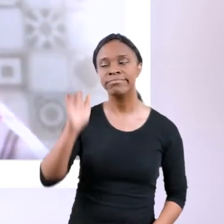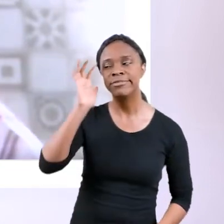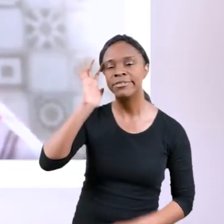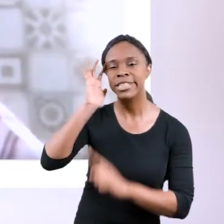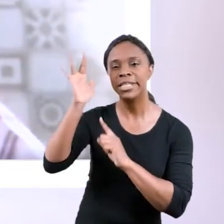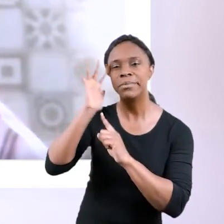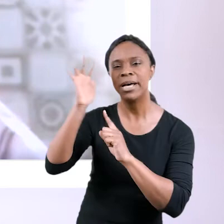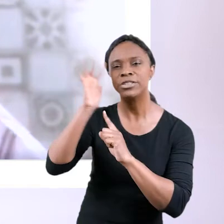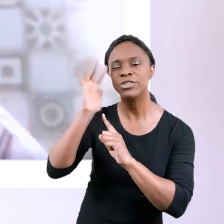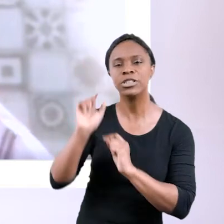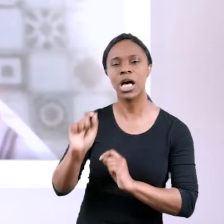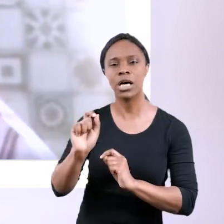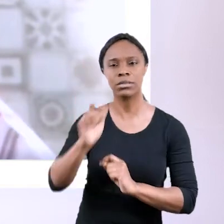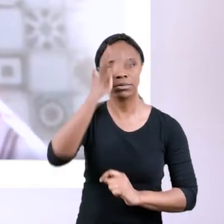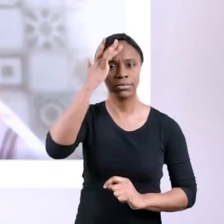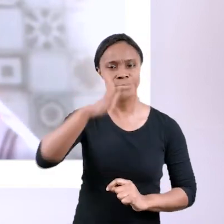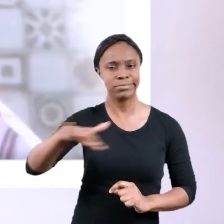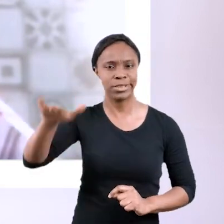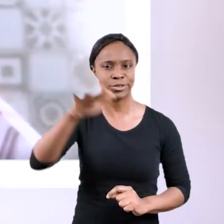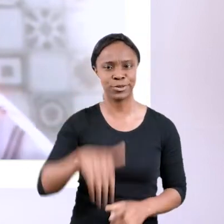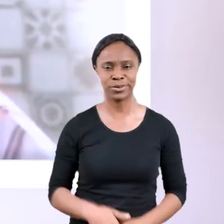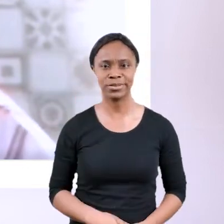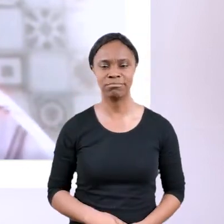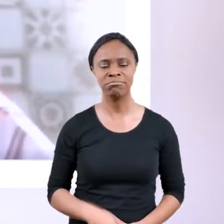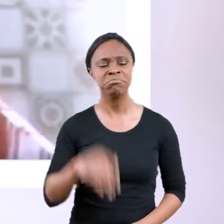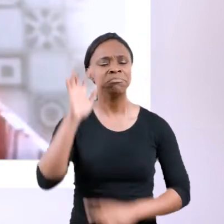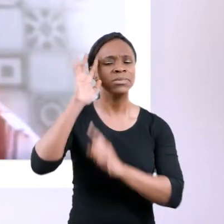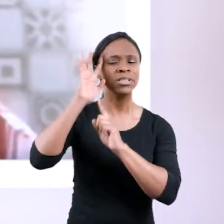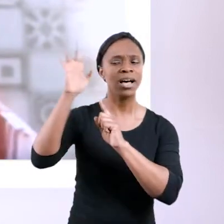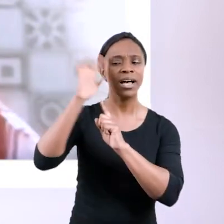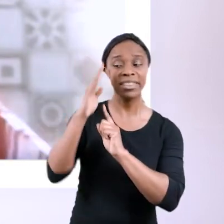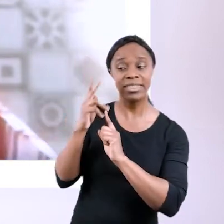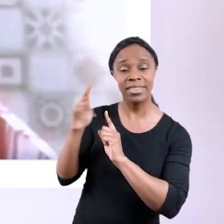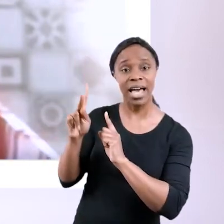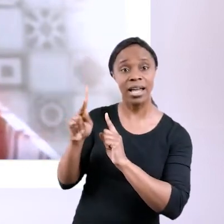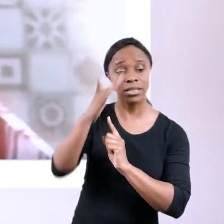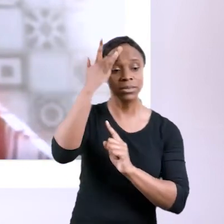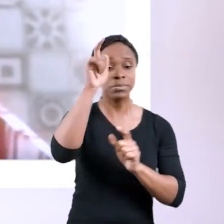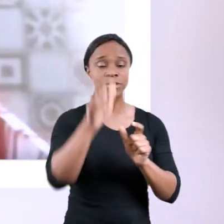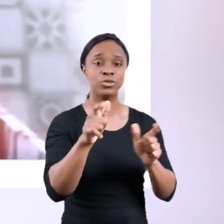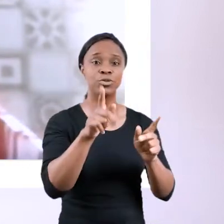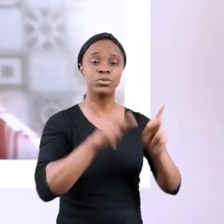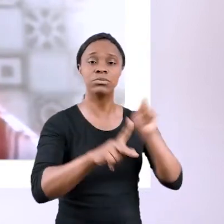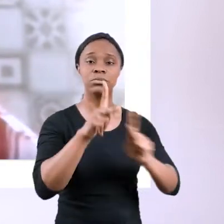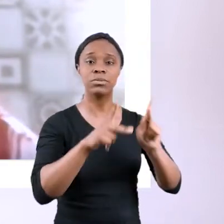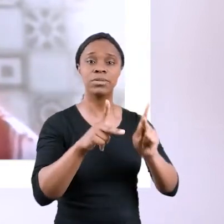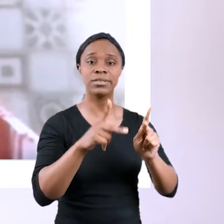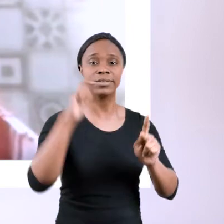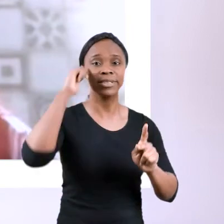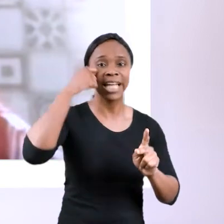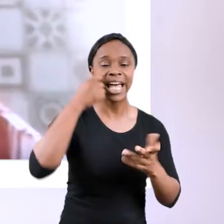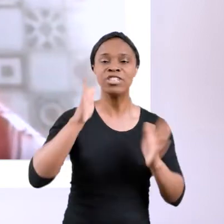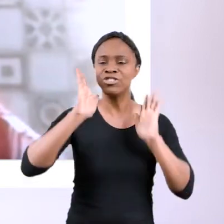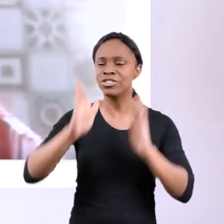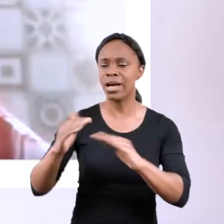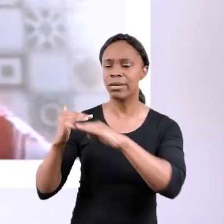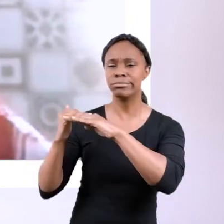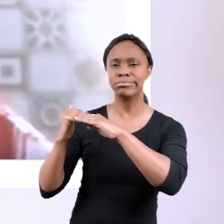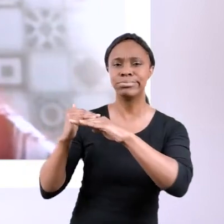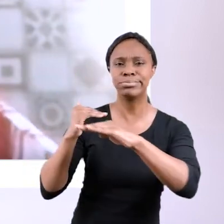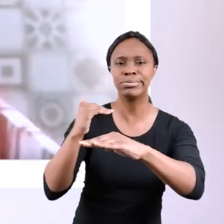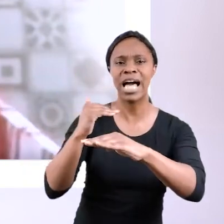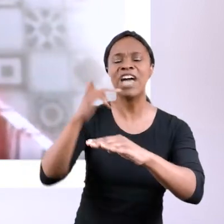imaginário das pessoas sobre as pessoas negras. Você tem um imaginário construído de tamanha negatividade,